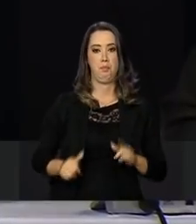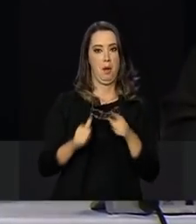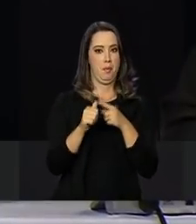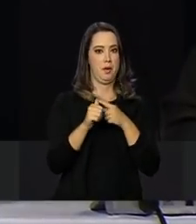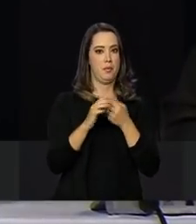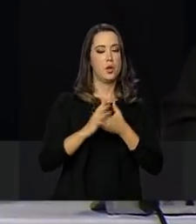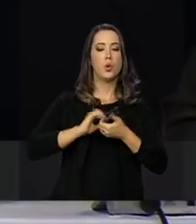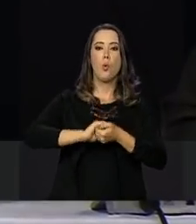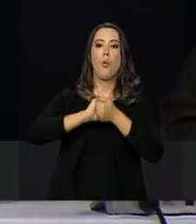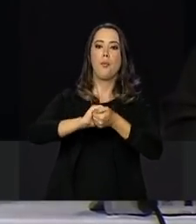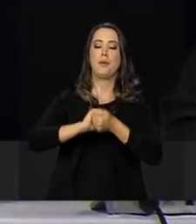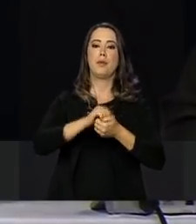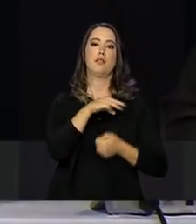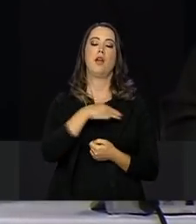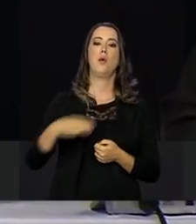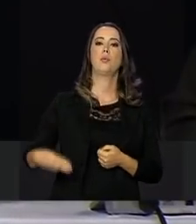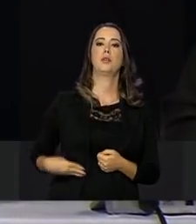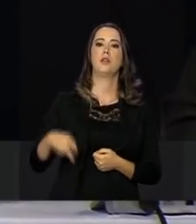nos dando hoje